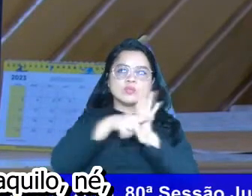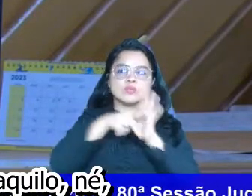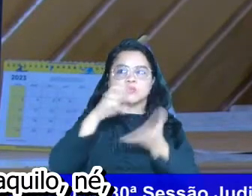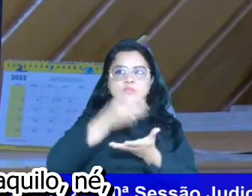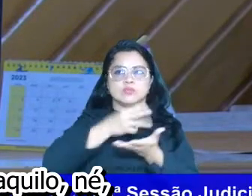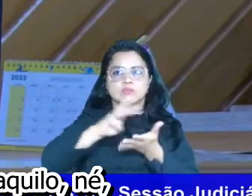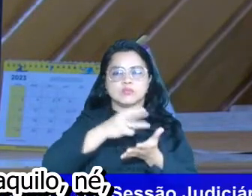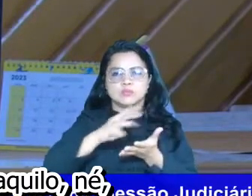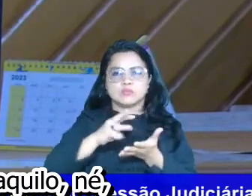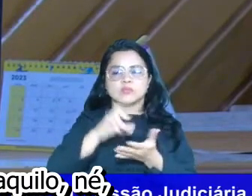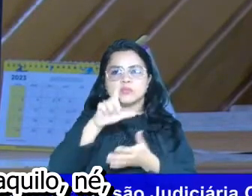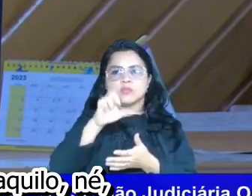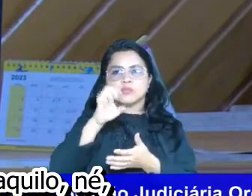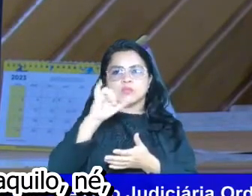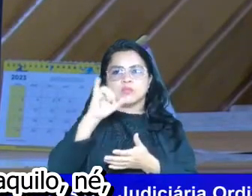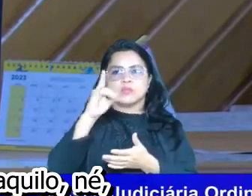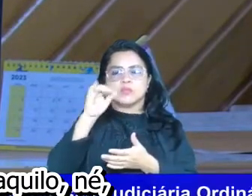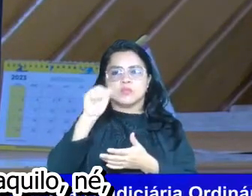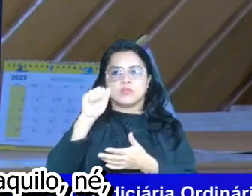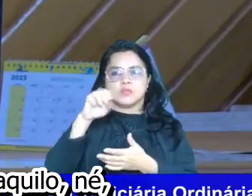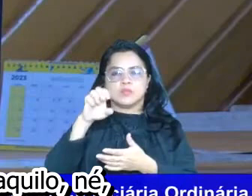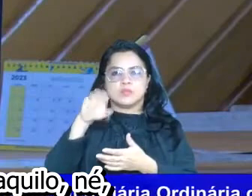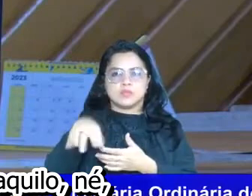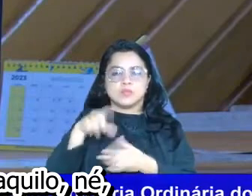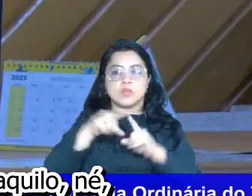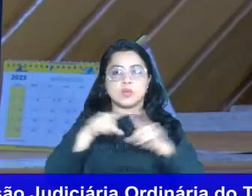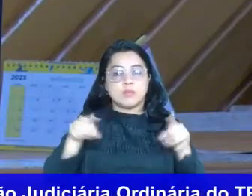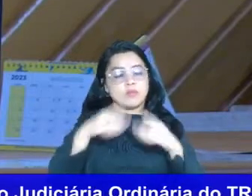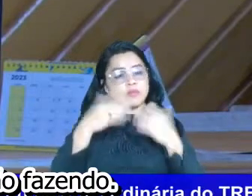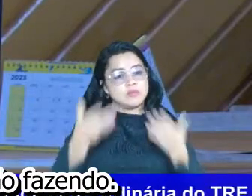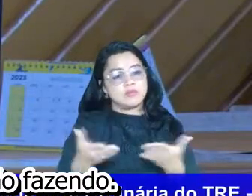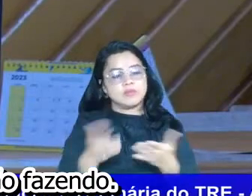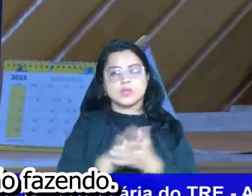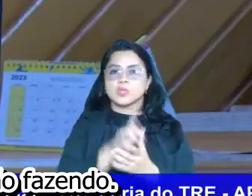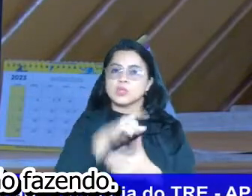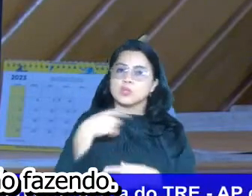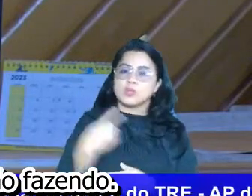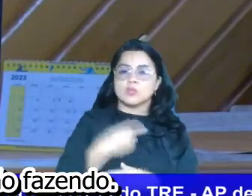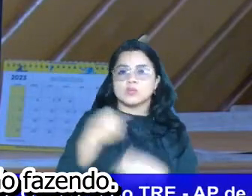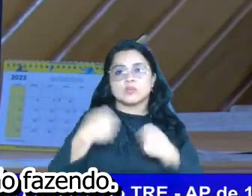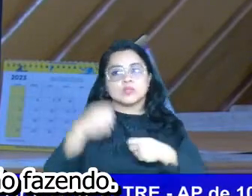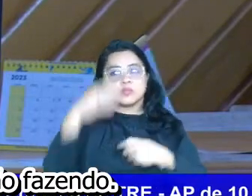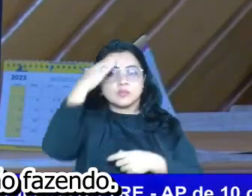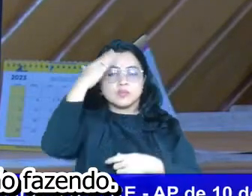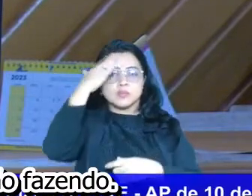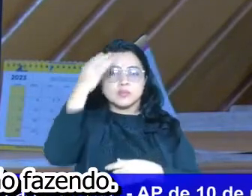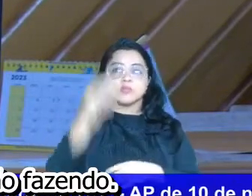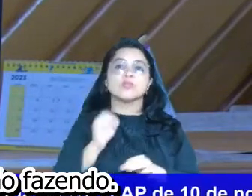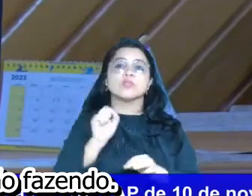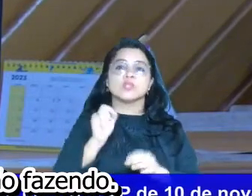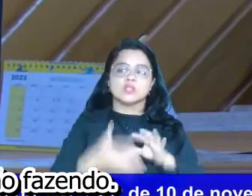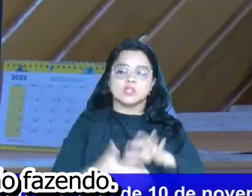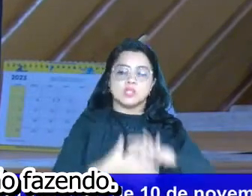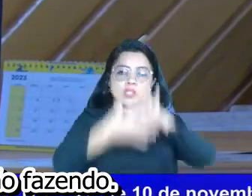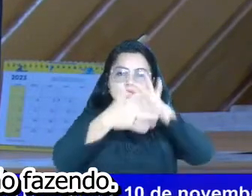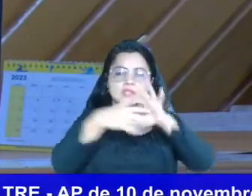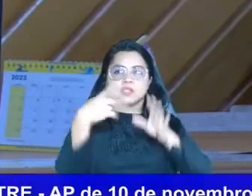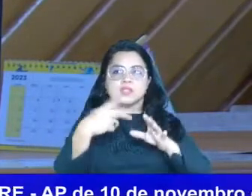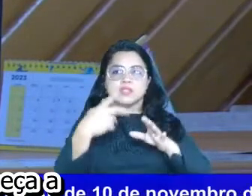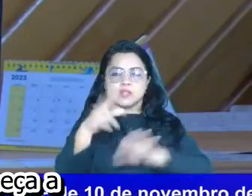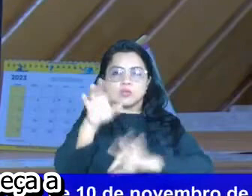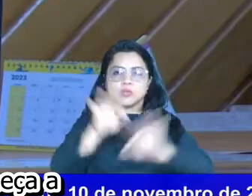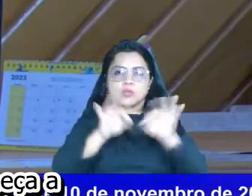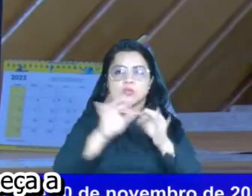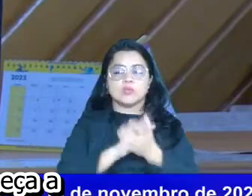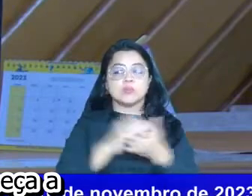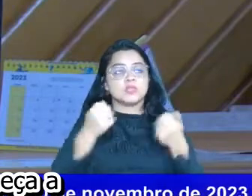que Leidiane Barroso diz, abre aspas, mas é aquilo, né? A gente tem que saber o que as lideranças dela estão fazendo.